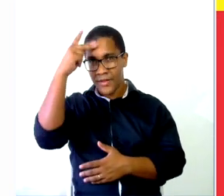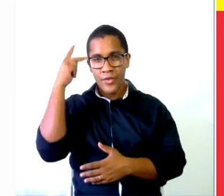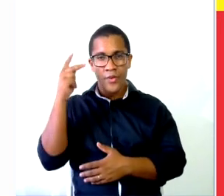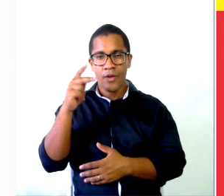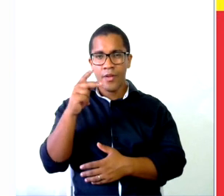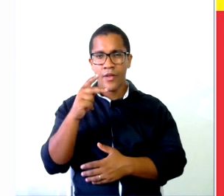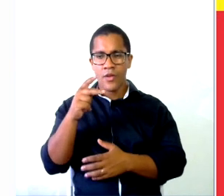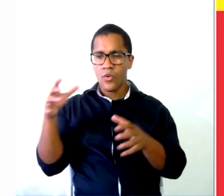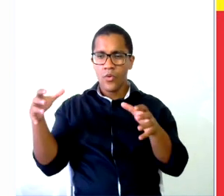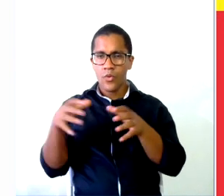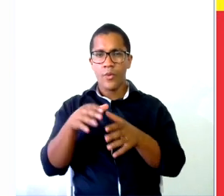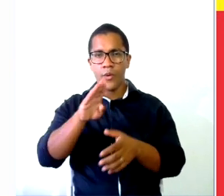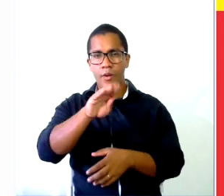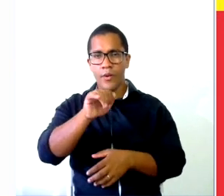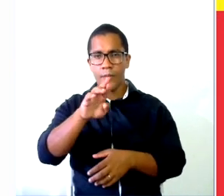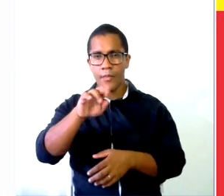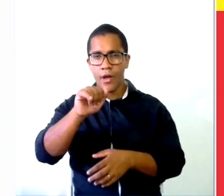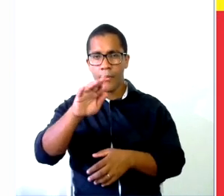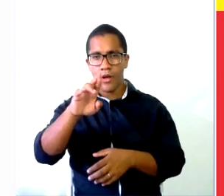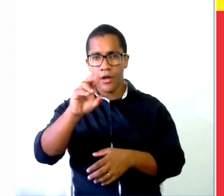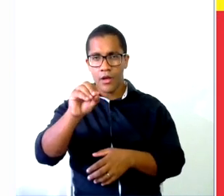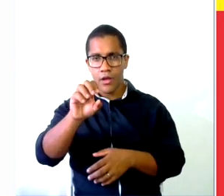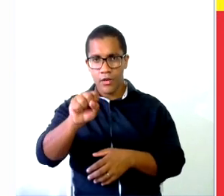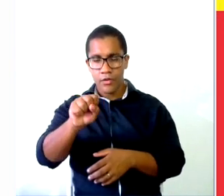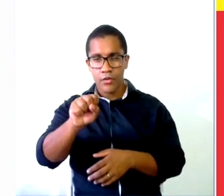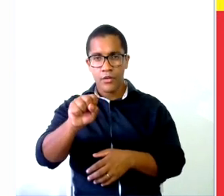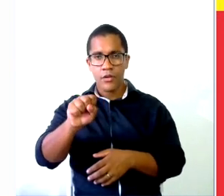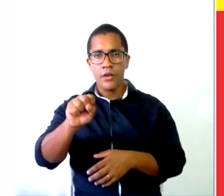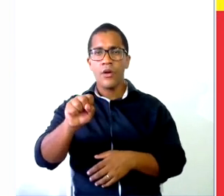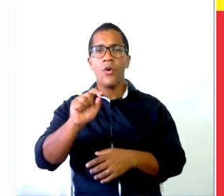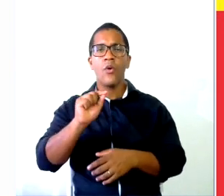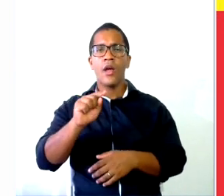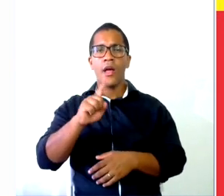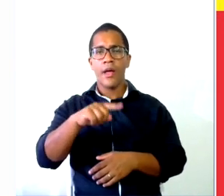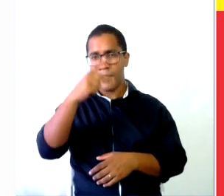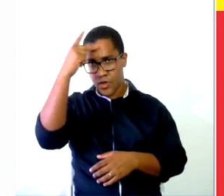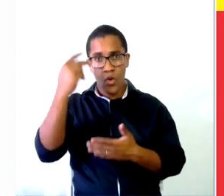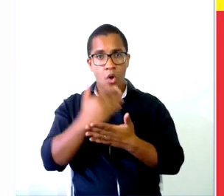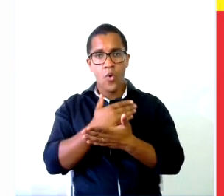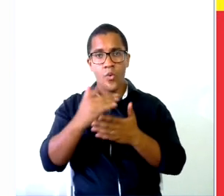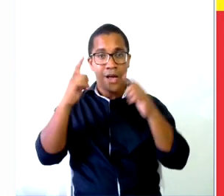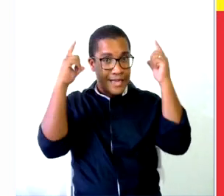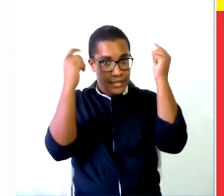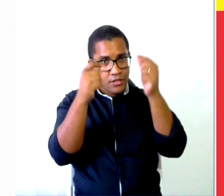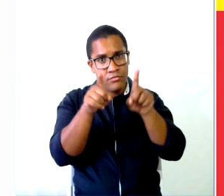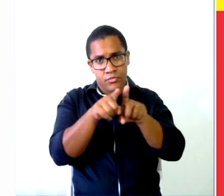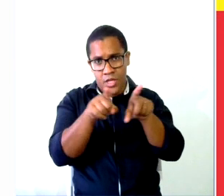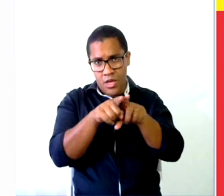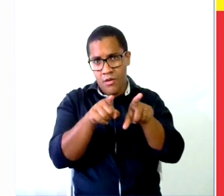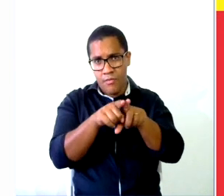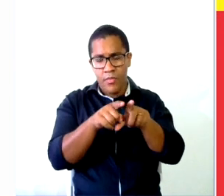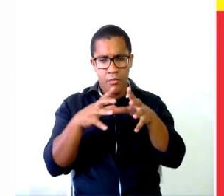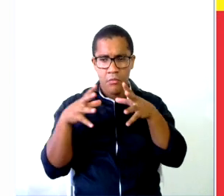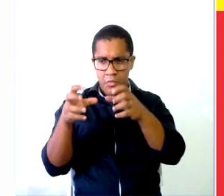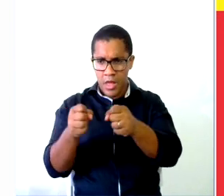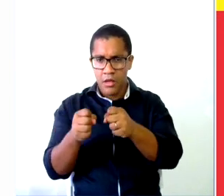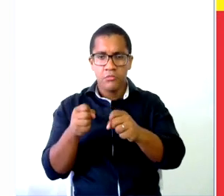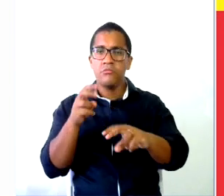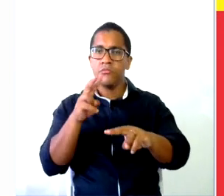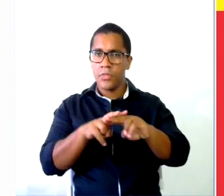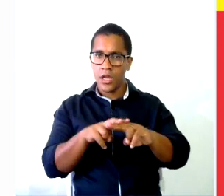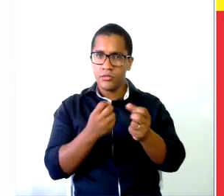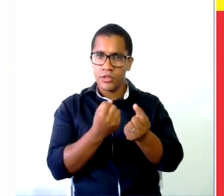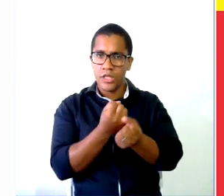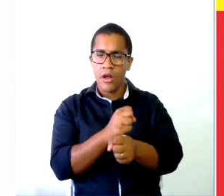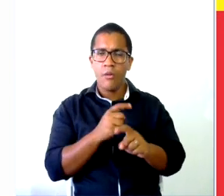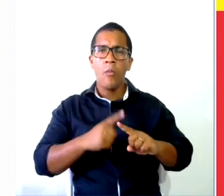gregos que se tornaram escravos por não conseguir pagar dívidas contraídas. Que horror! Que